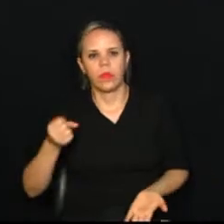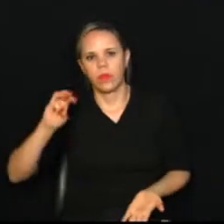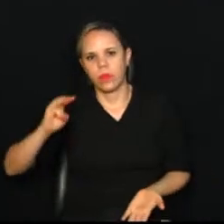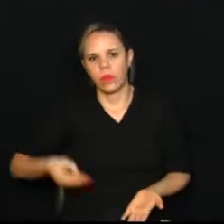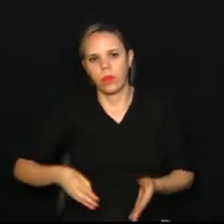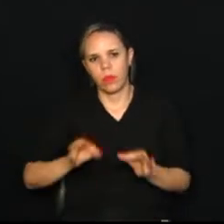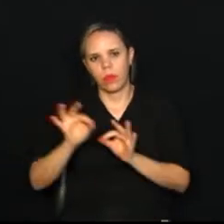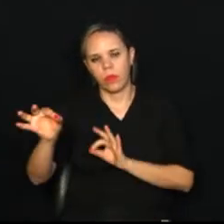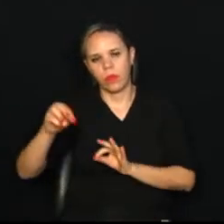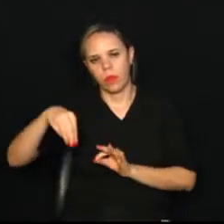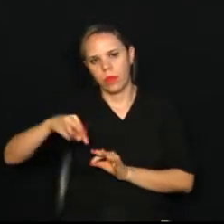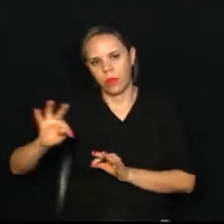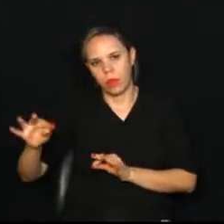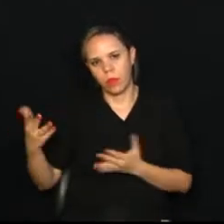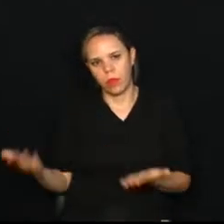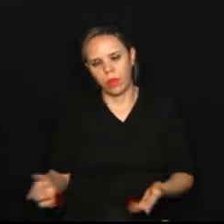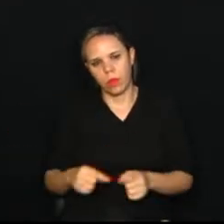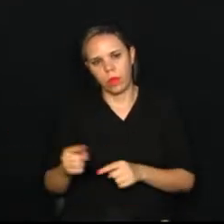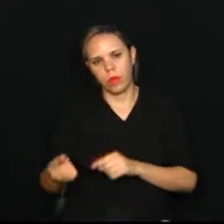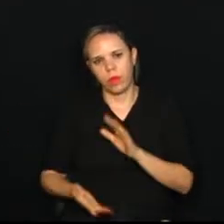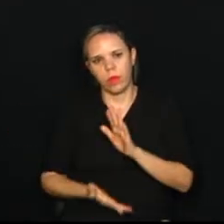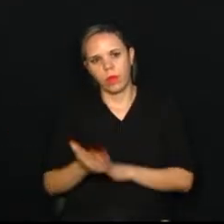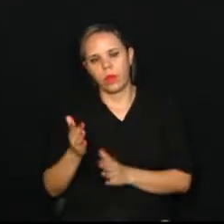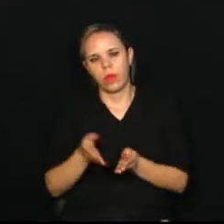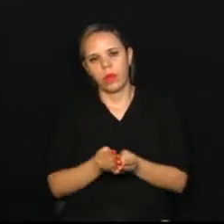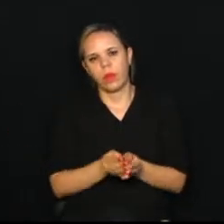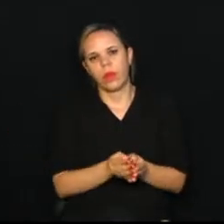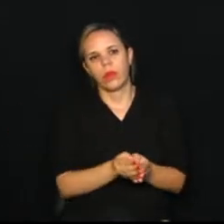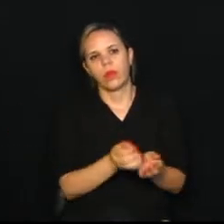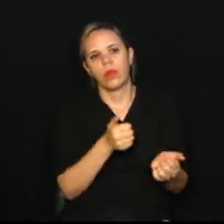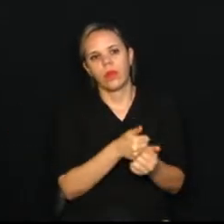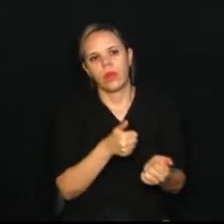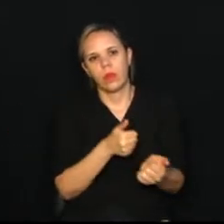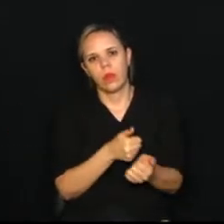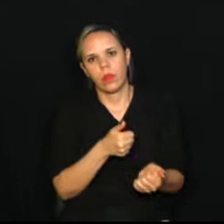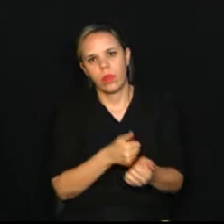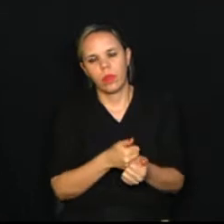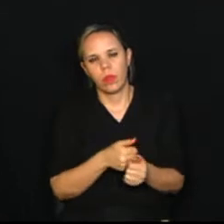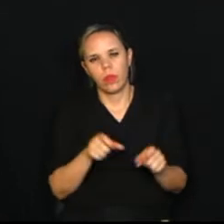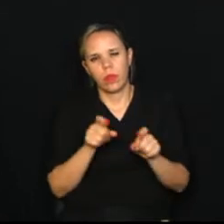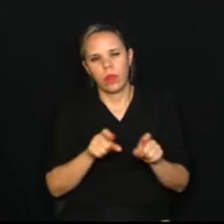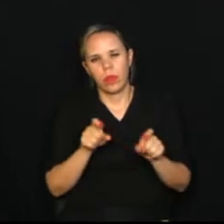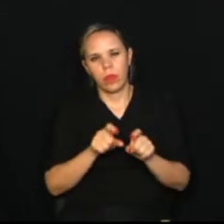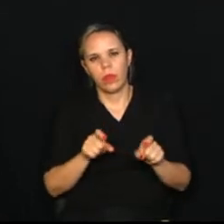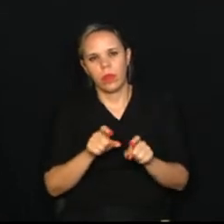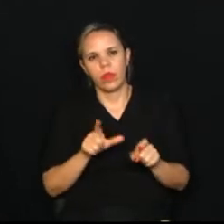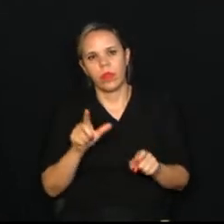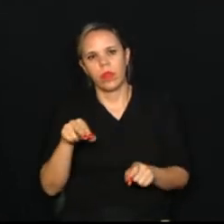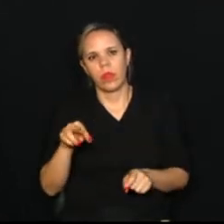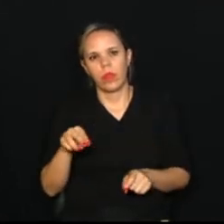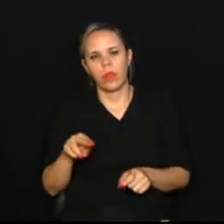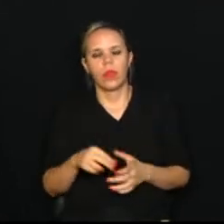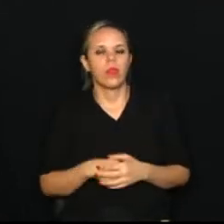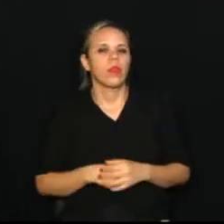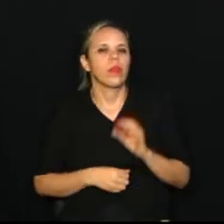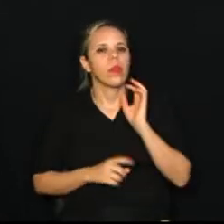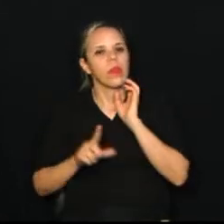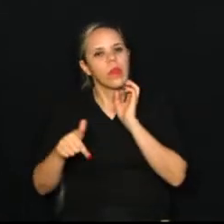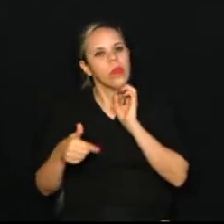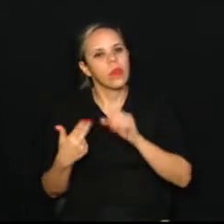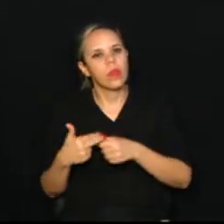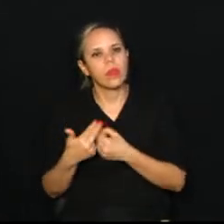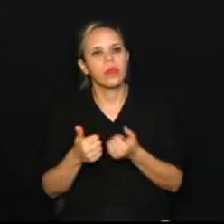metros quadrados, fica na saída para Mojimirim, perto ali do laboratório de luz síncroton, depois da